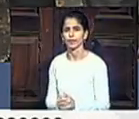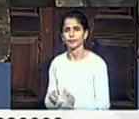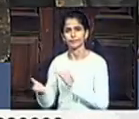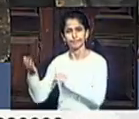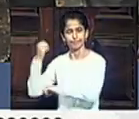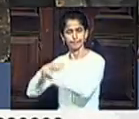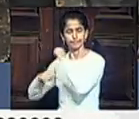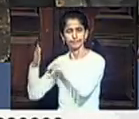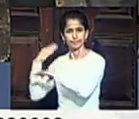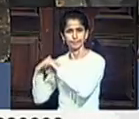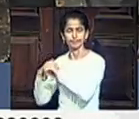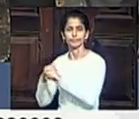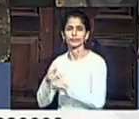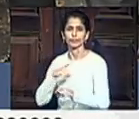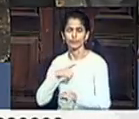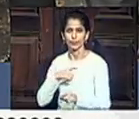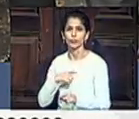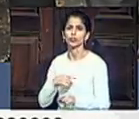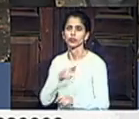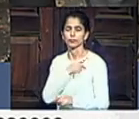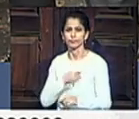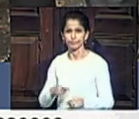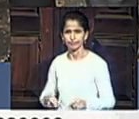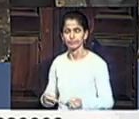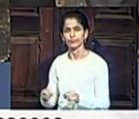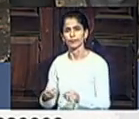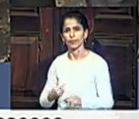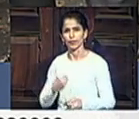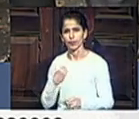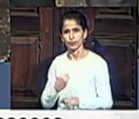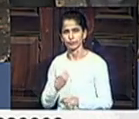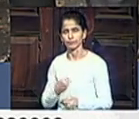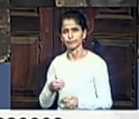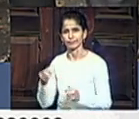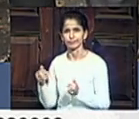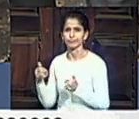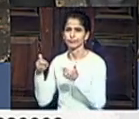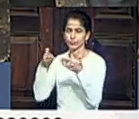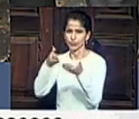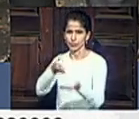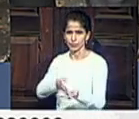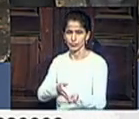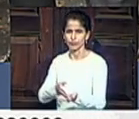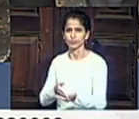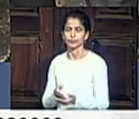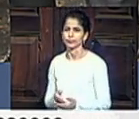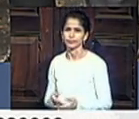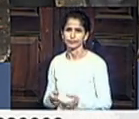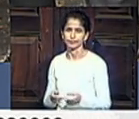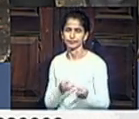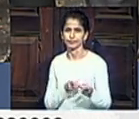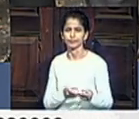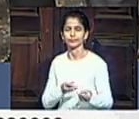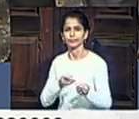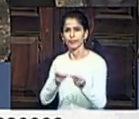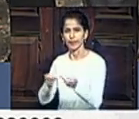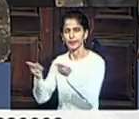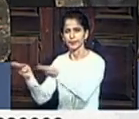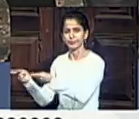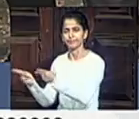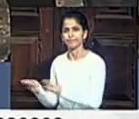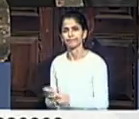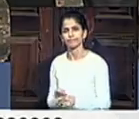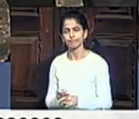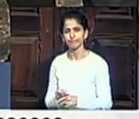o presidente, Vossa Excelência estava entrando com a gente no partido, viajando, e o governador Marcelo